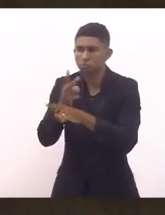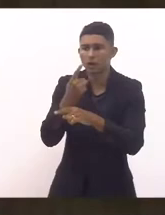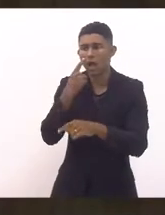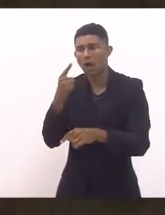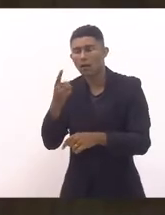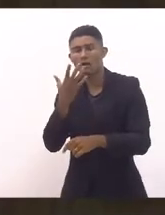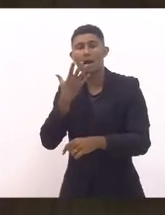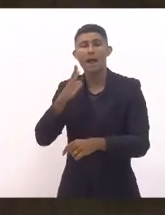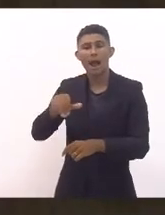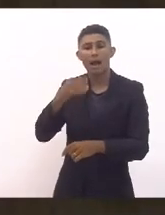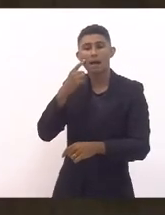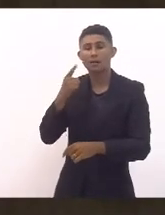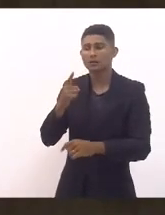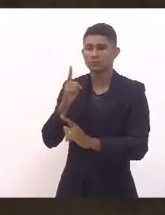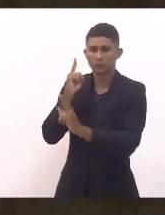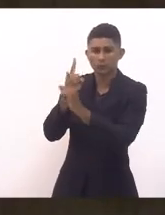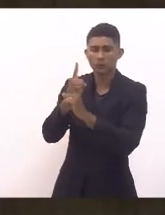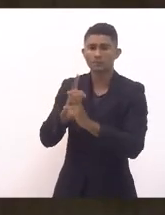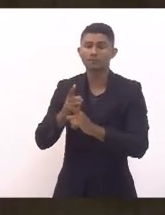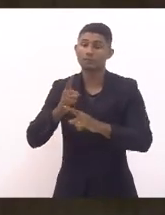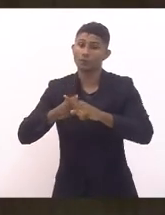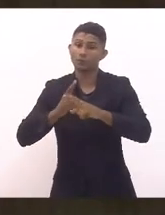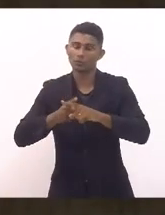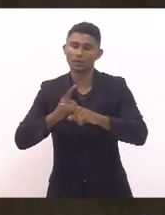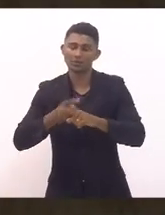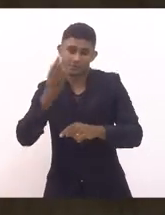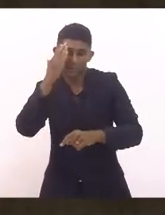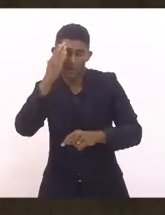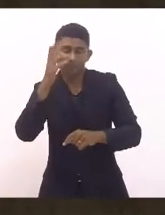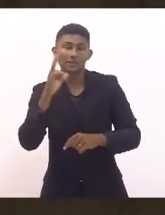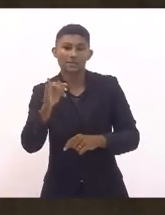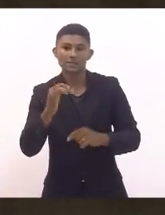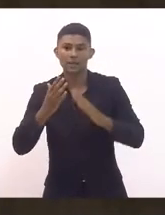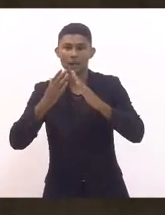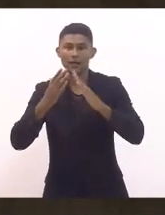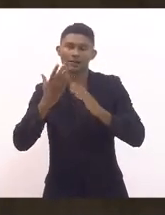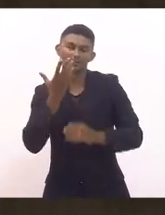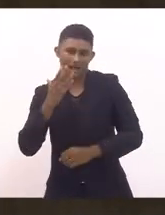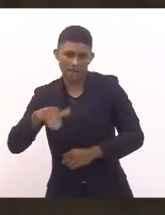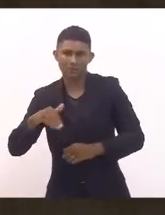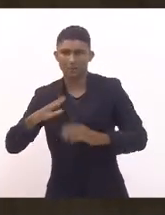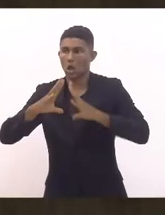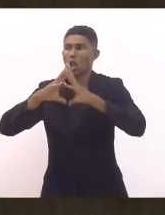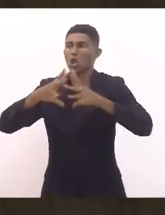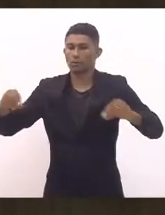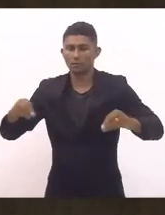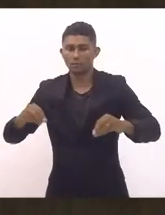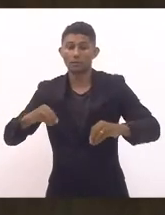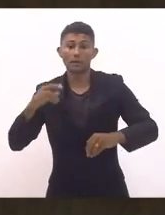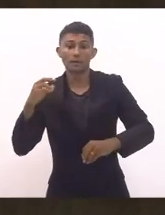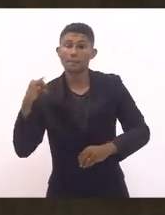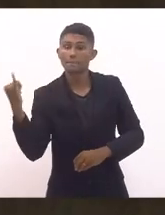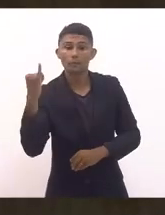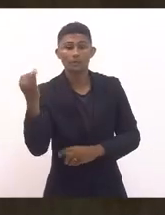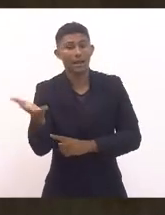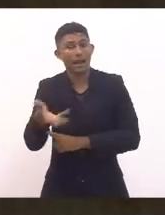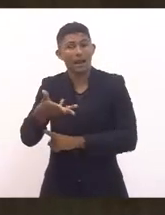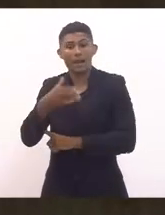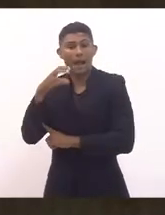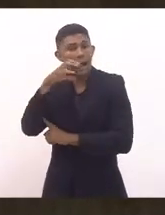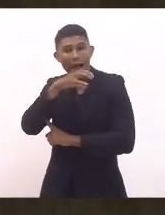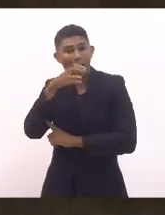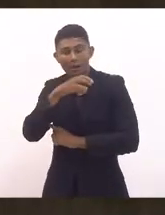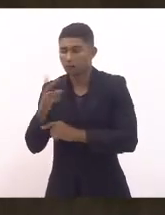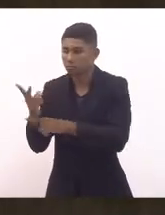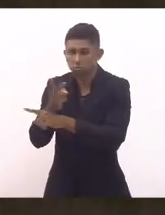possa ser, né, porque o tempo, nesse momento, um desaparecimento de crianças, é fundamental. E, muitas vezes,